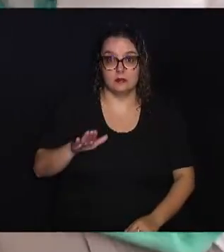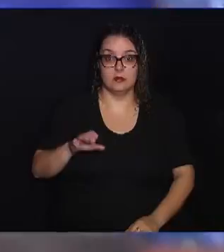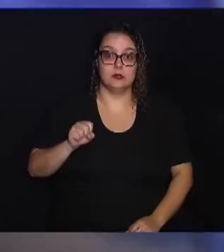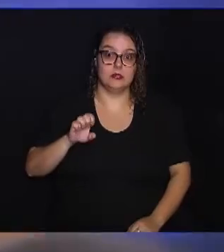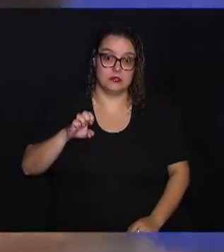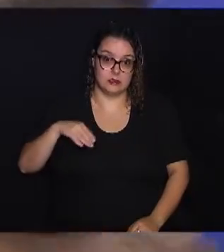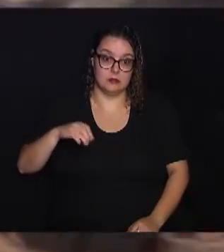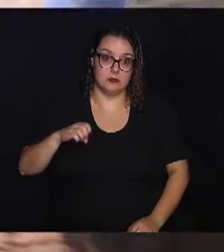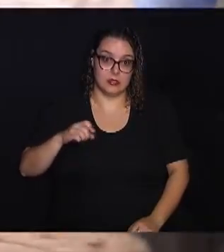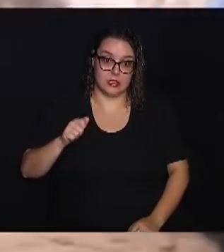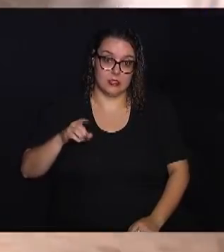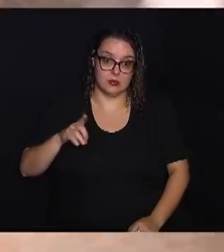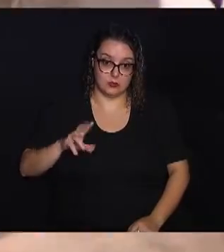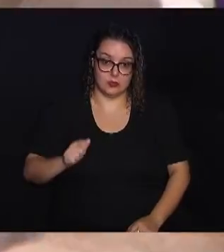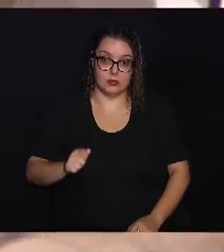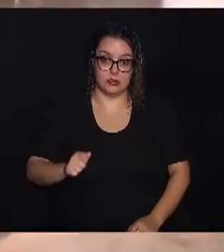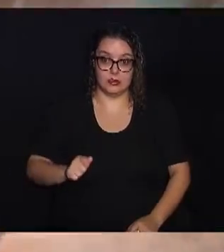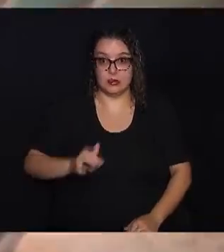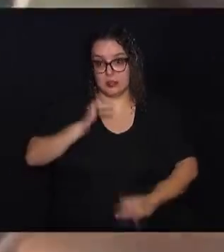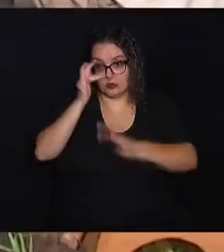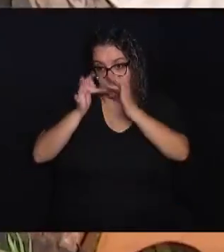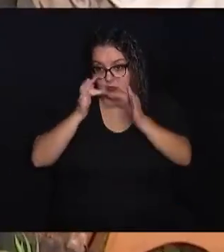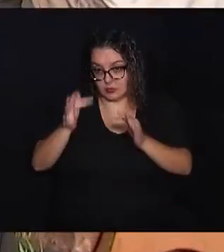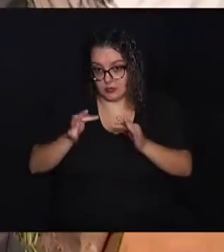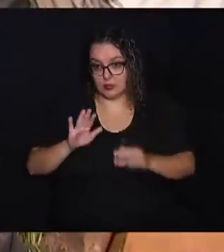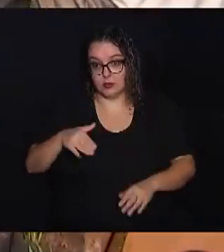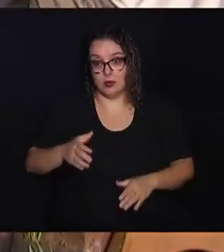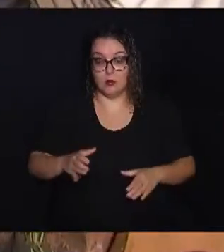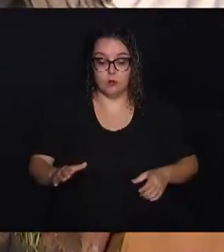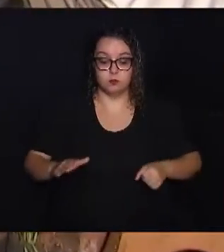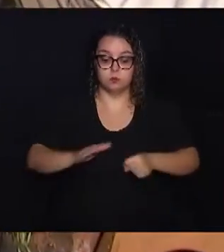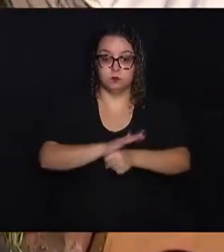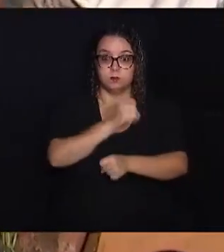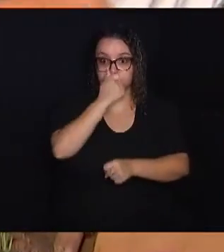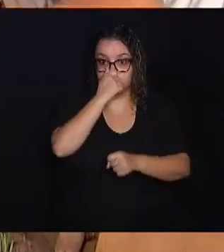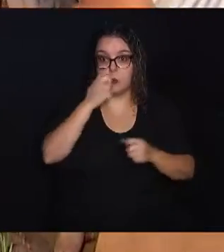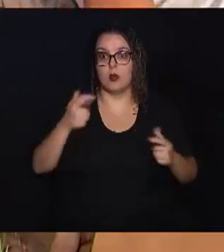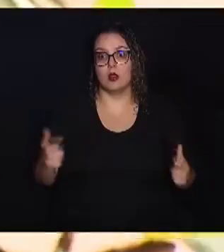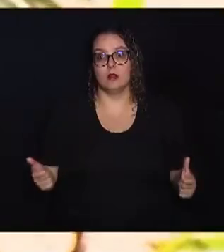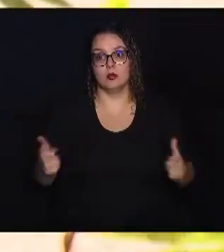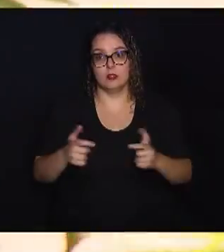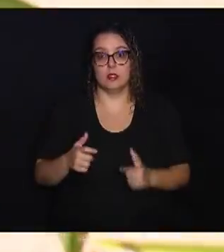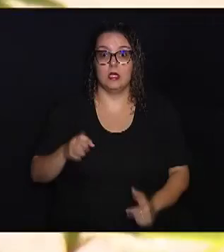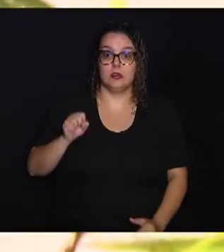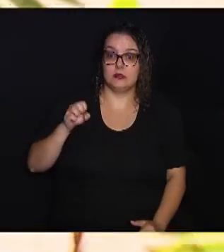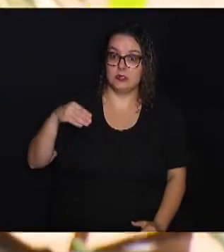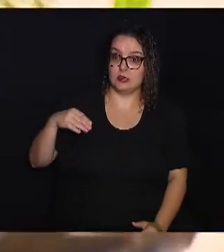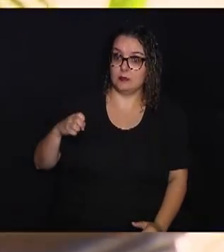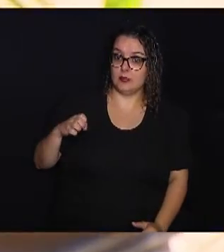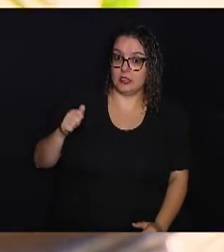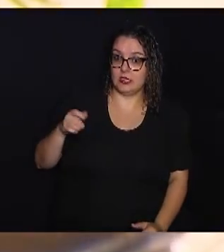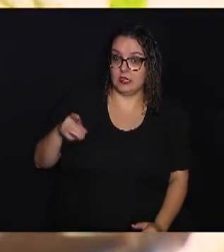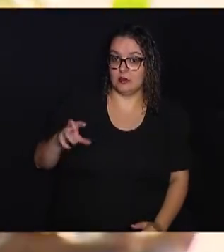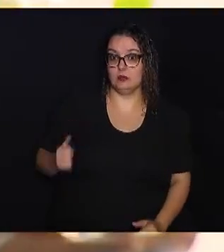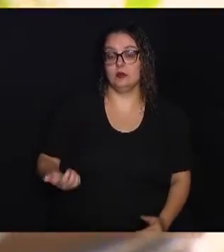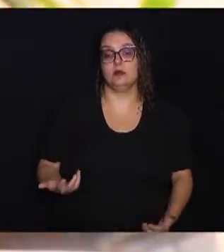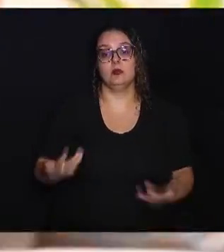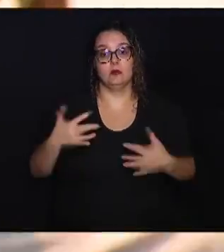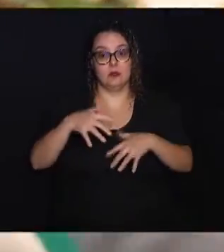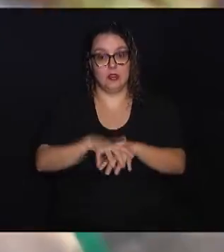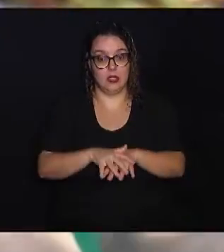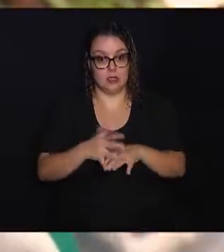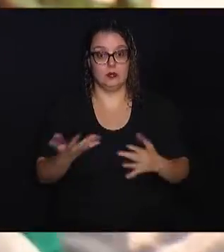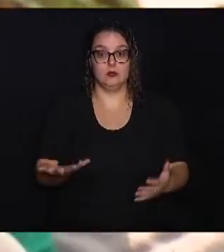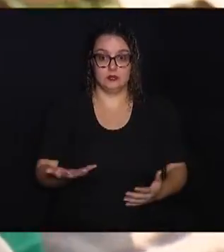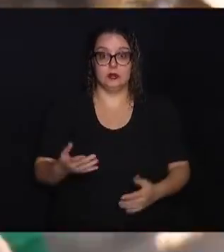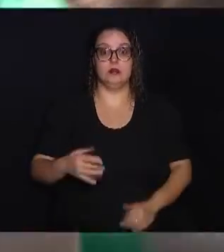das flores. Quando esses dois corredores estão cheios, a gente diminui a semeadura. A inserção desses meninos no